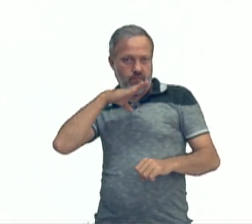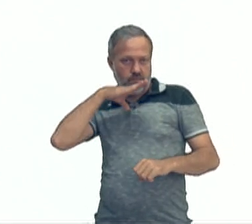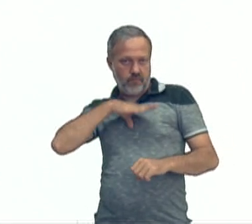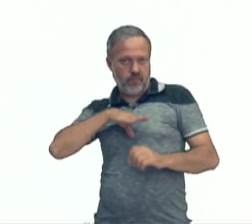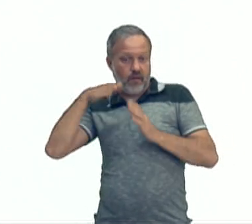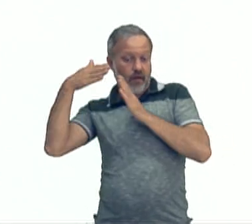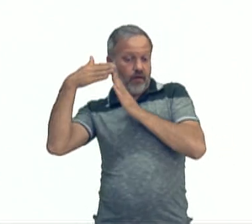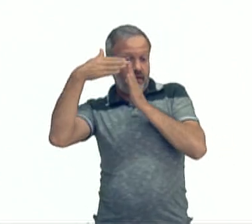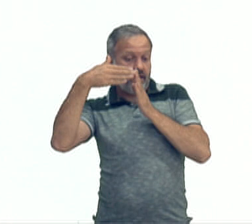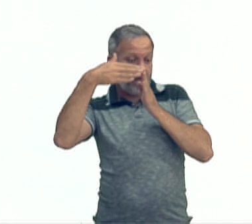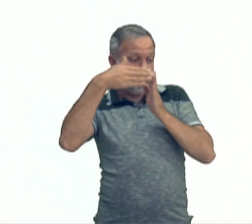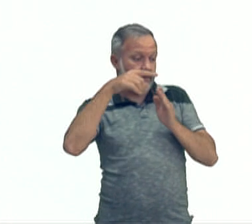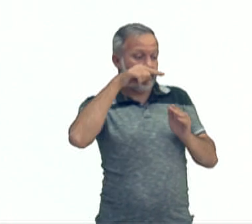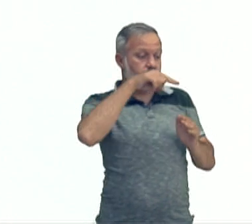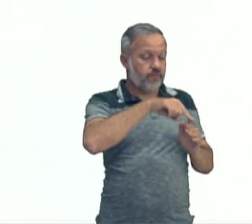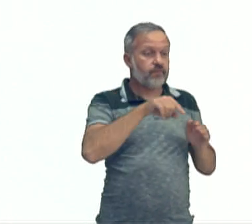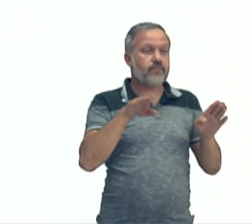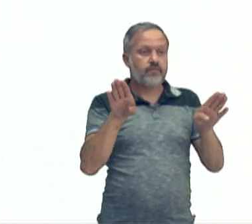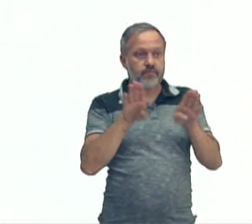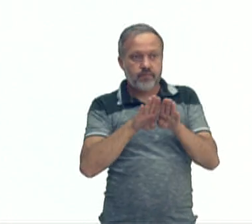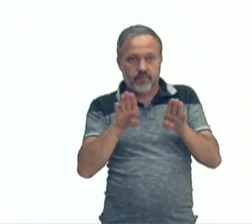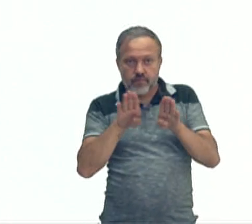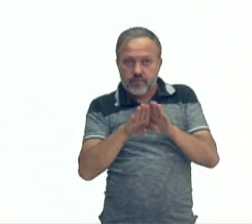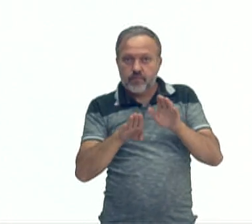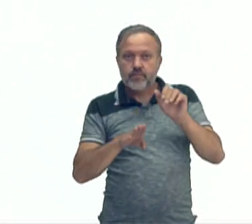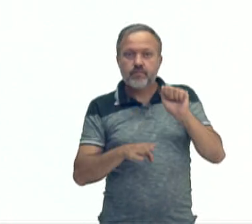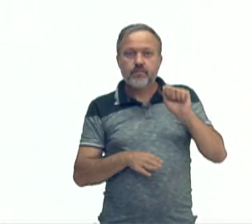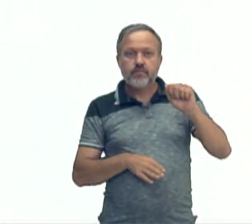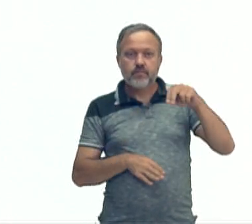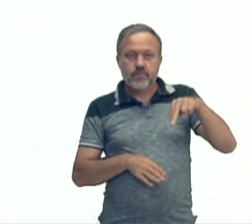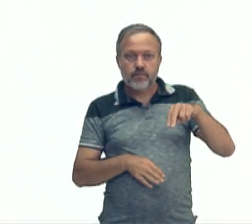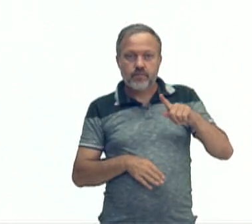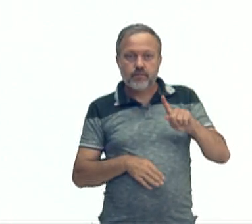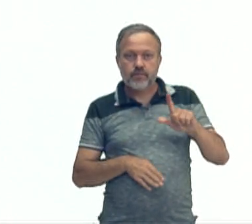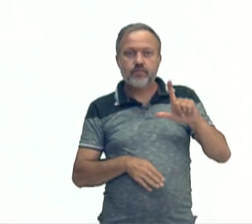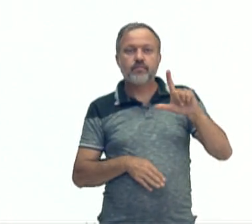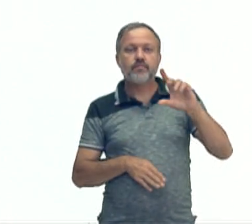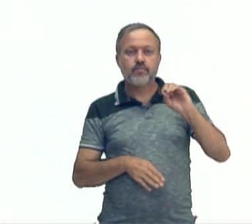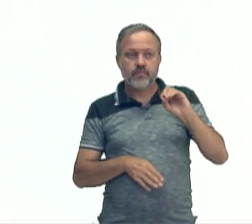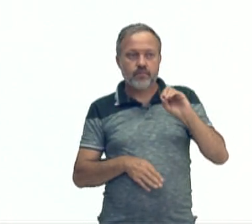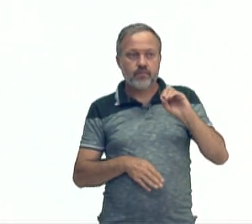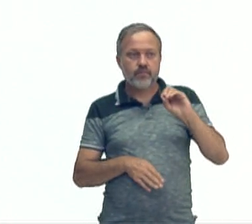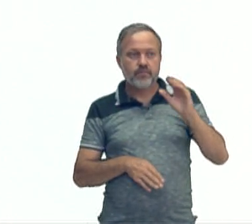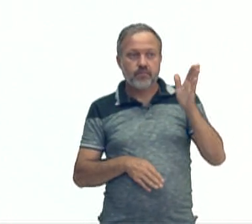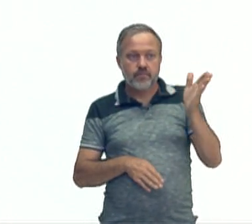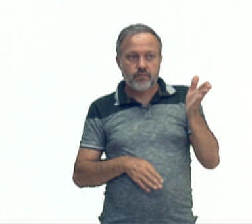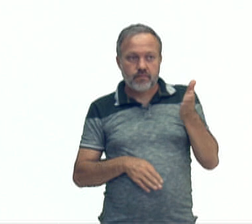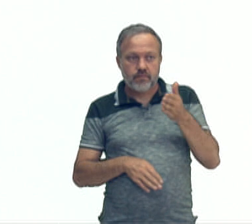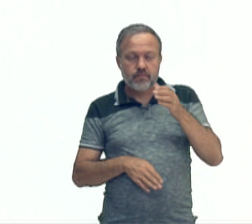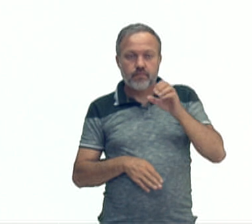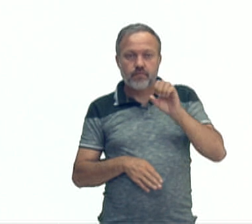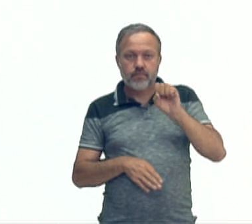portugueses, e a América anglo-saxônica, essa explorada, vamos supor, povoada, né,